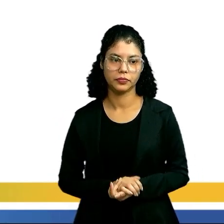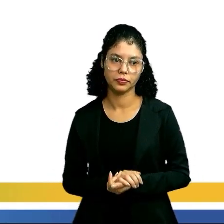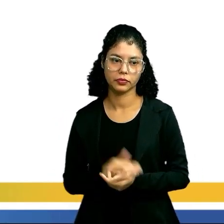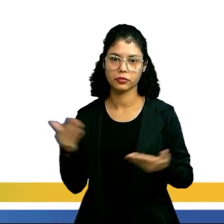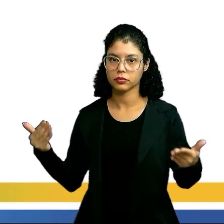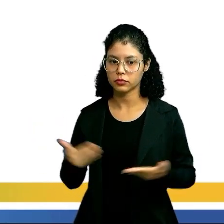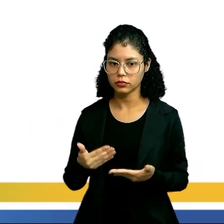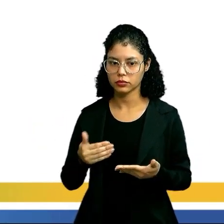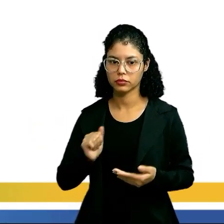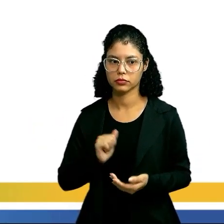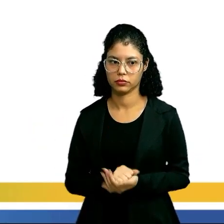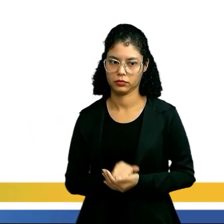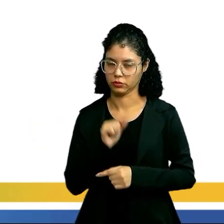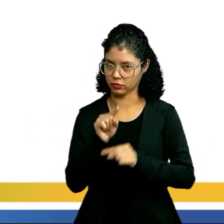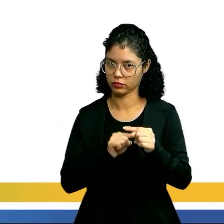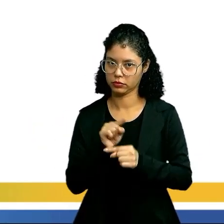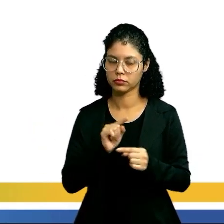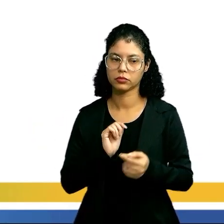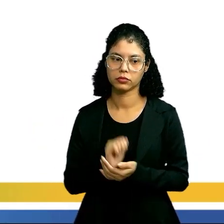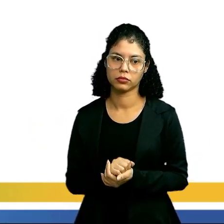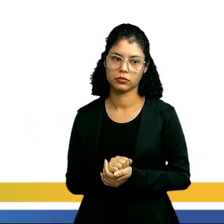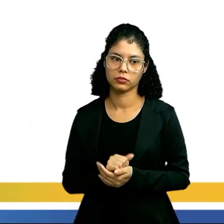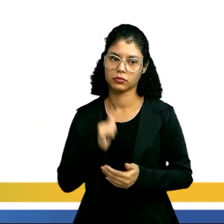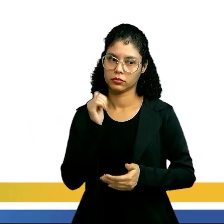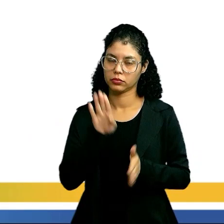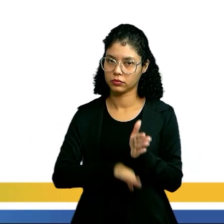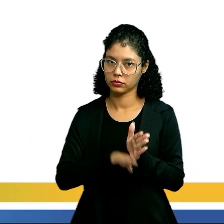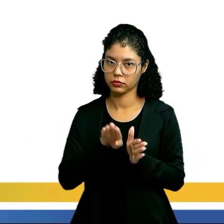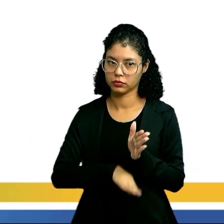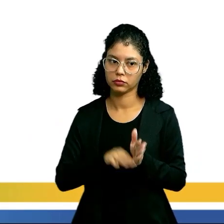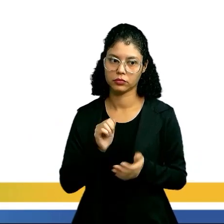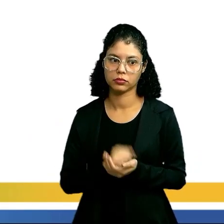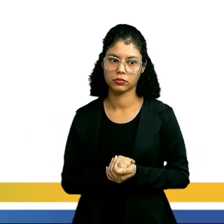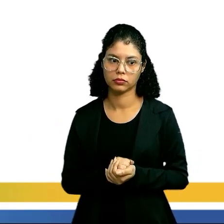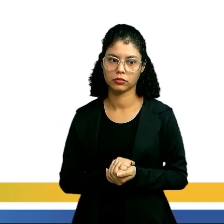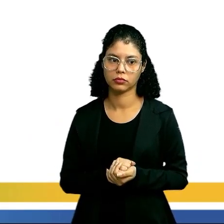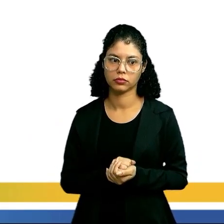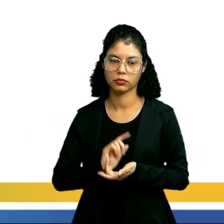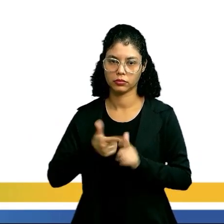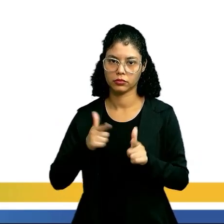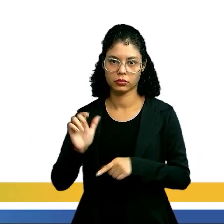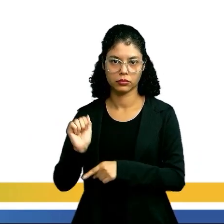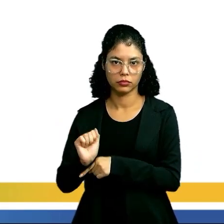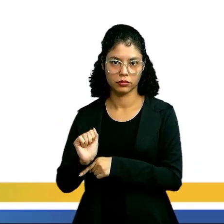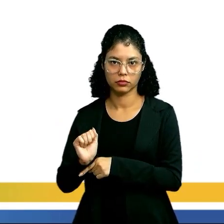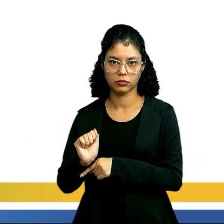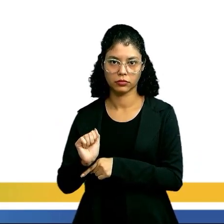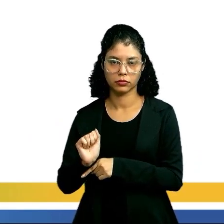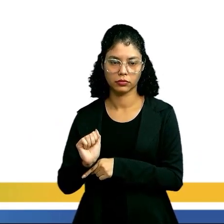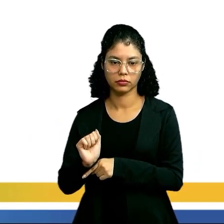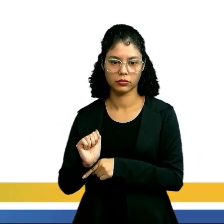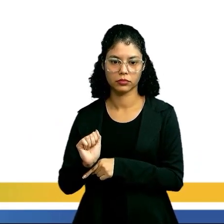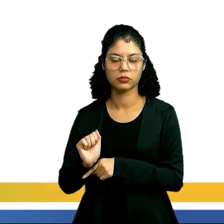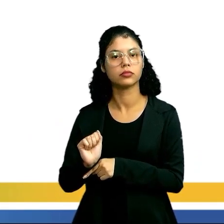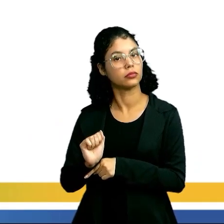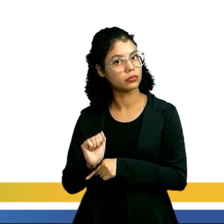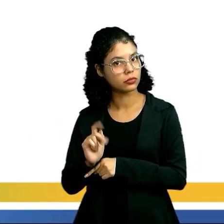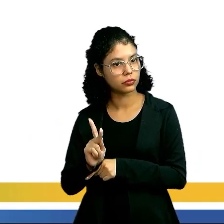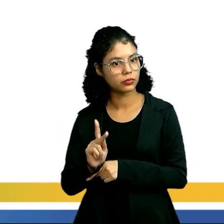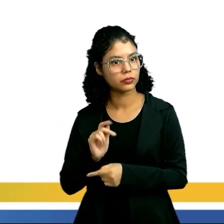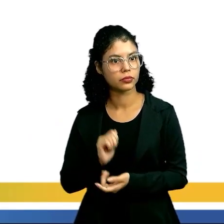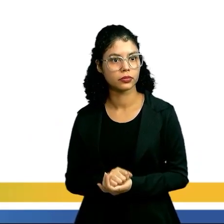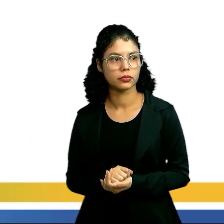E agora, divide e faz a subtração. Então, o gabarito aqui vai me dar a letra A.